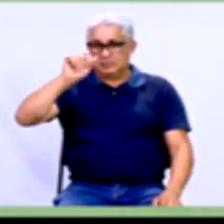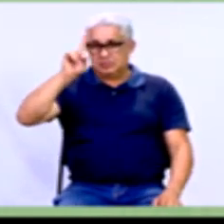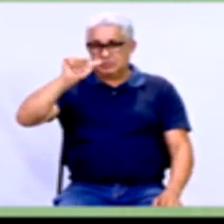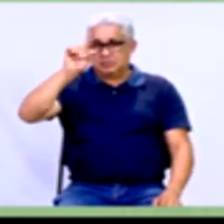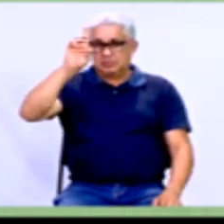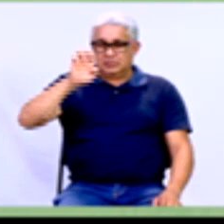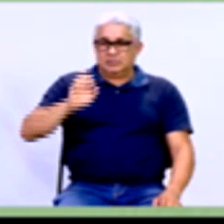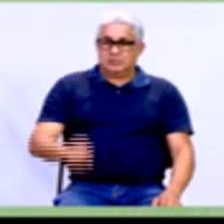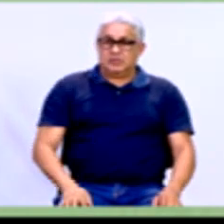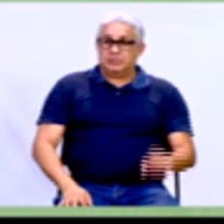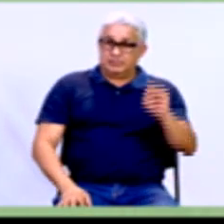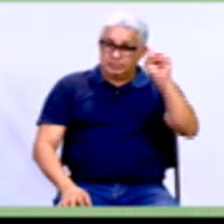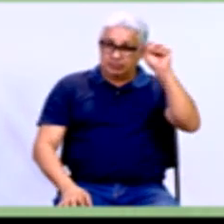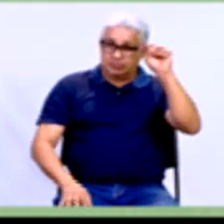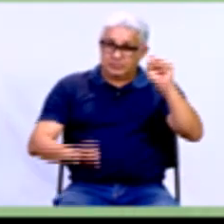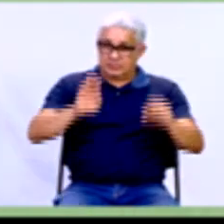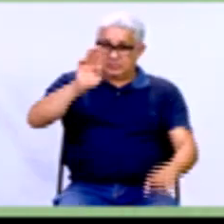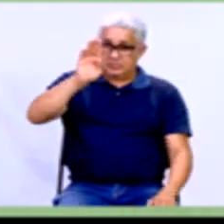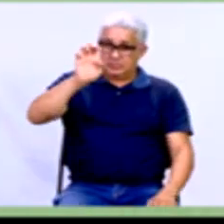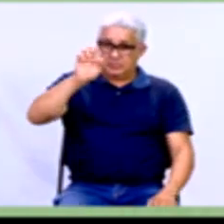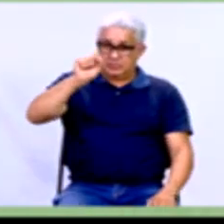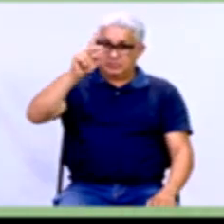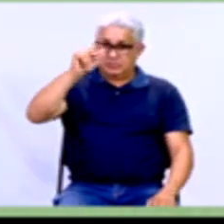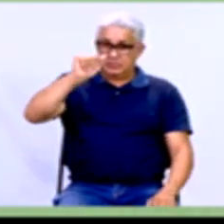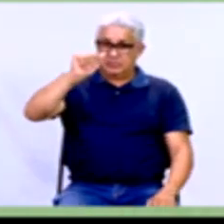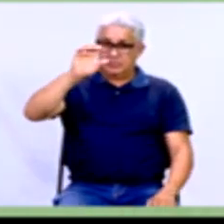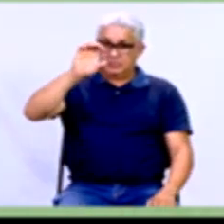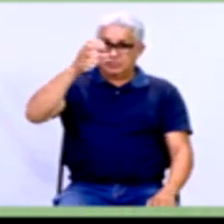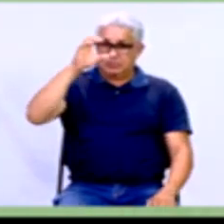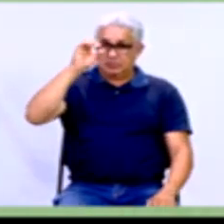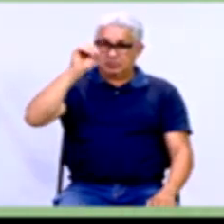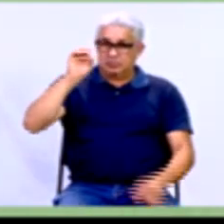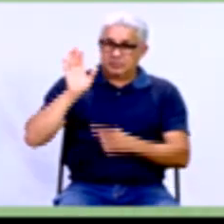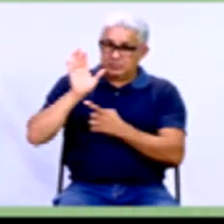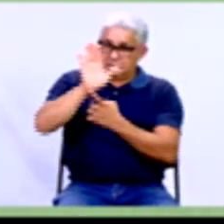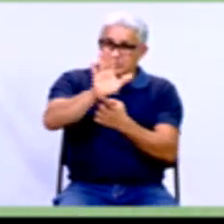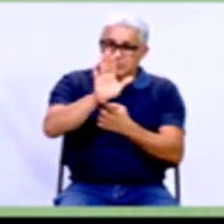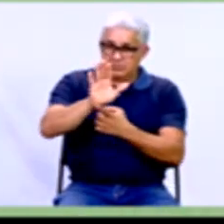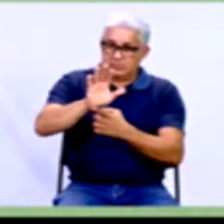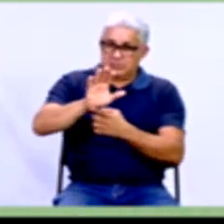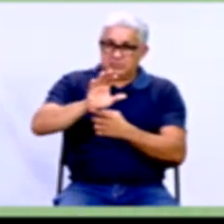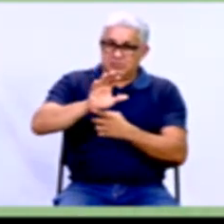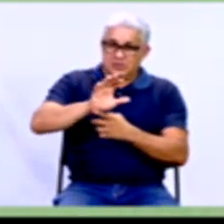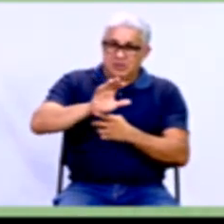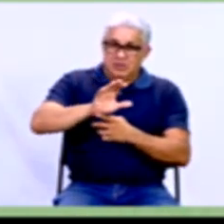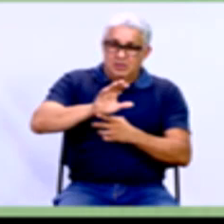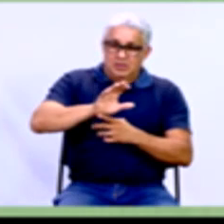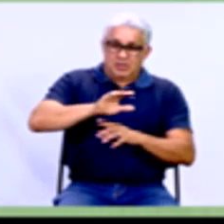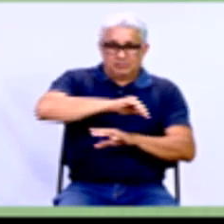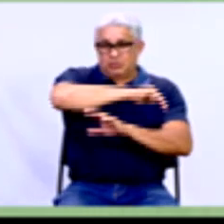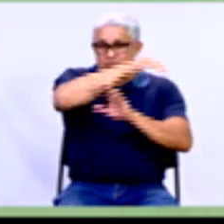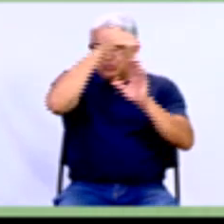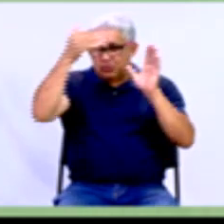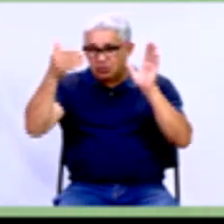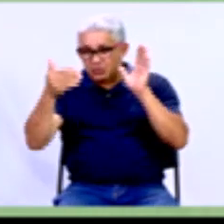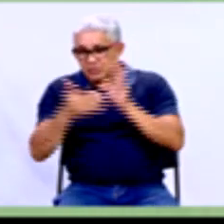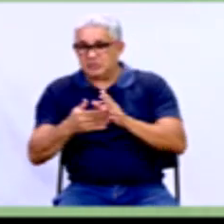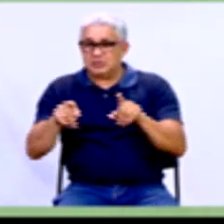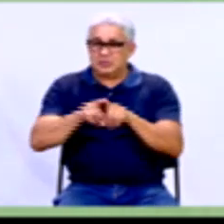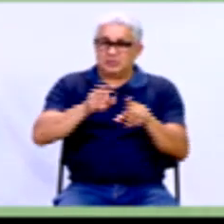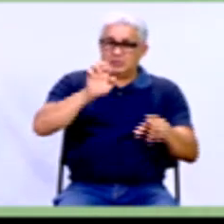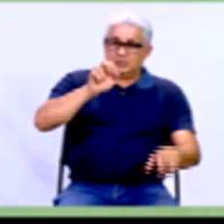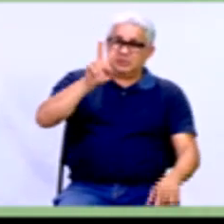é o nosso S, que é o universo da probabilidade, é o todo do qual as partes serão extraídas. E o